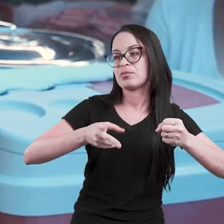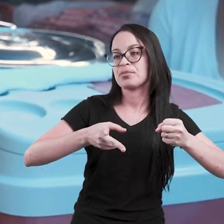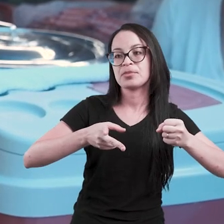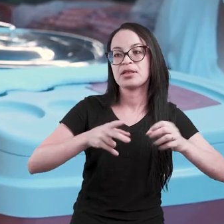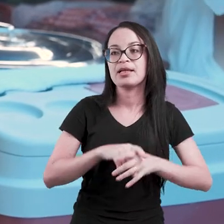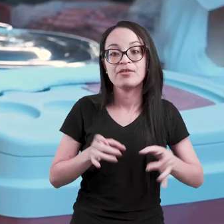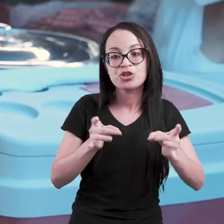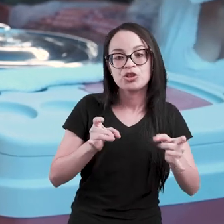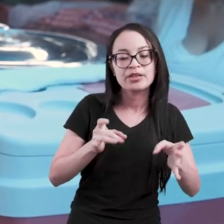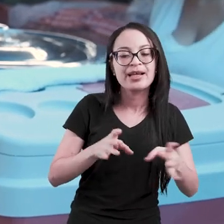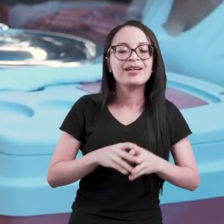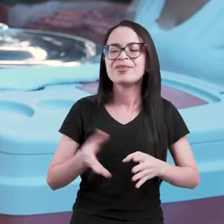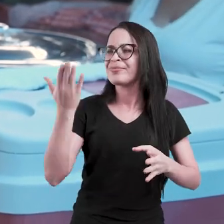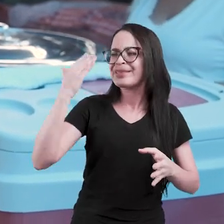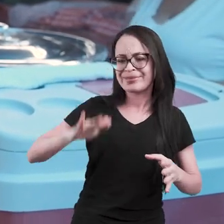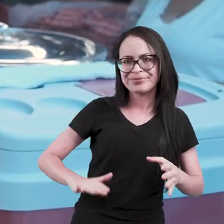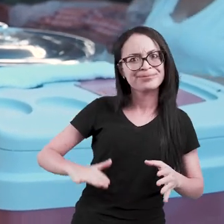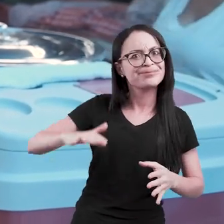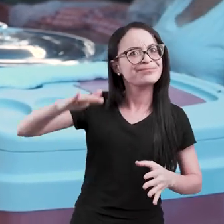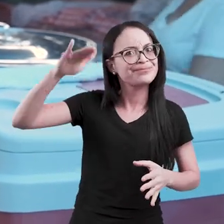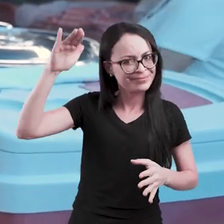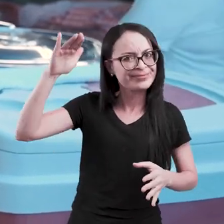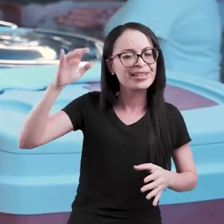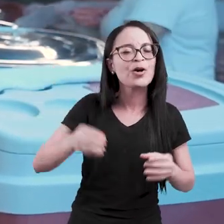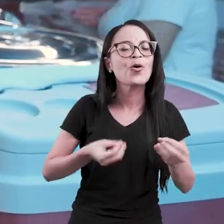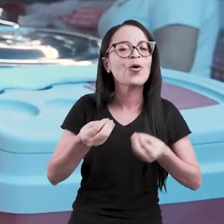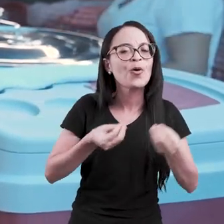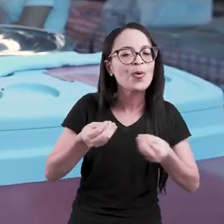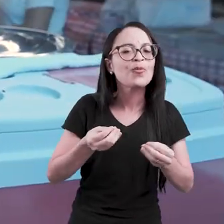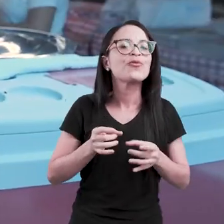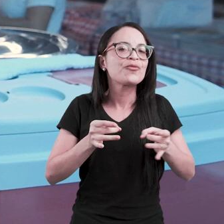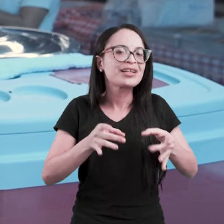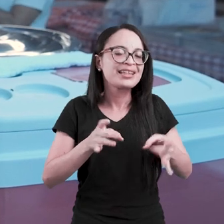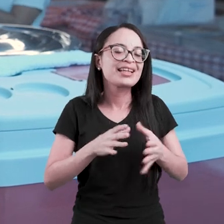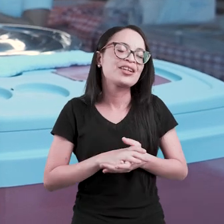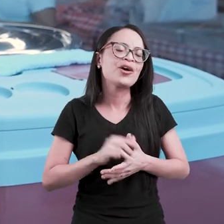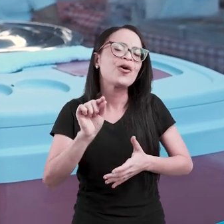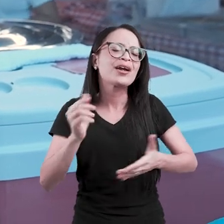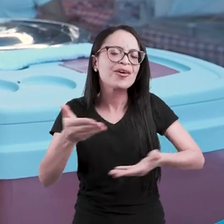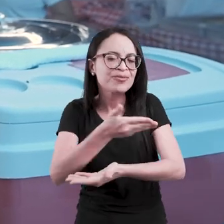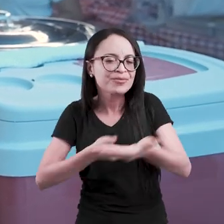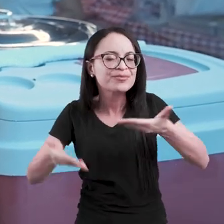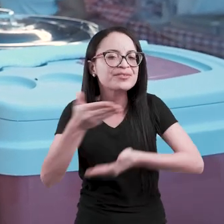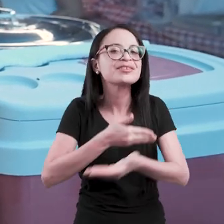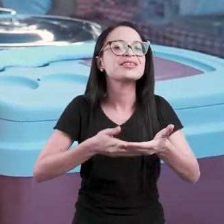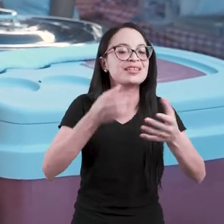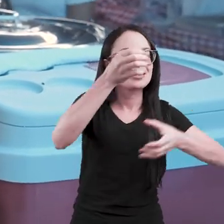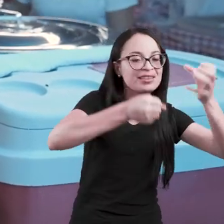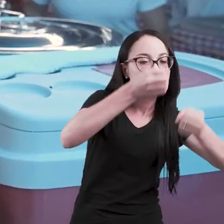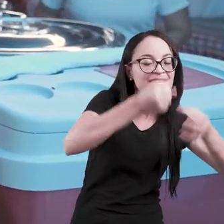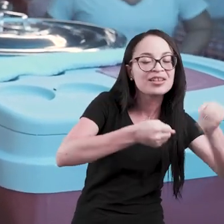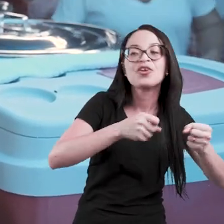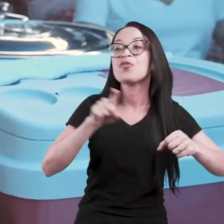Desde a infância, né? A gente nasceu e se criou produzindo leite. é uma cadeia, né, na verdade, né? Um fornece um